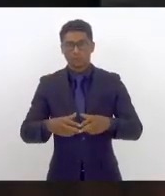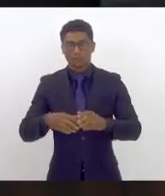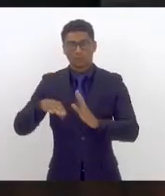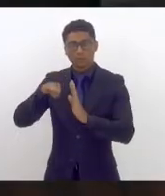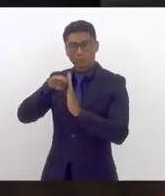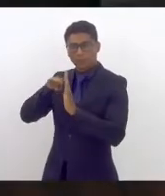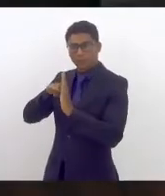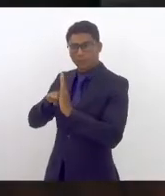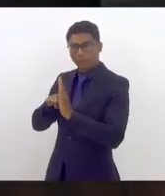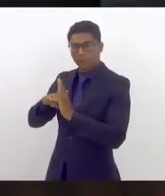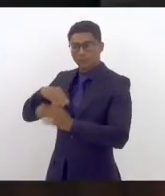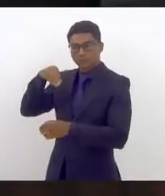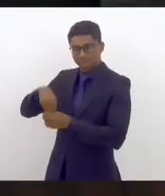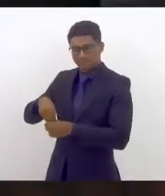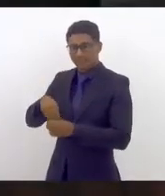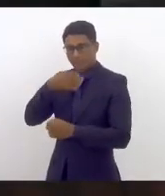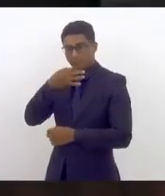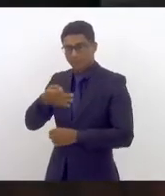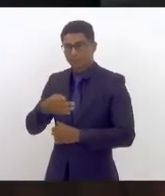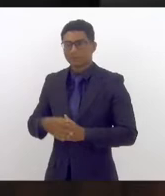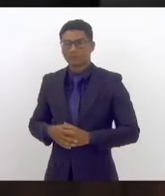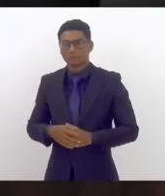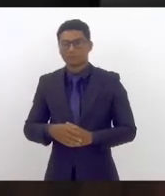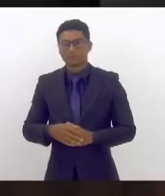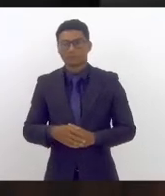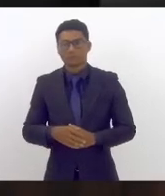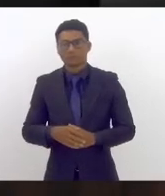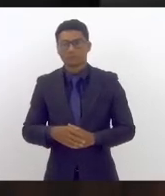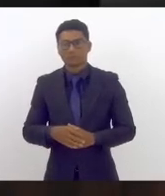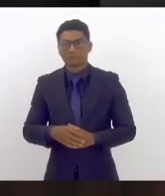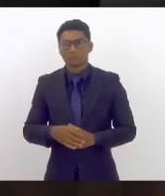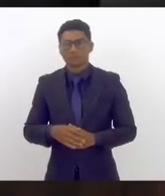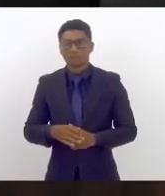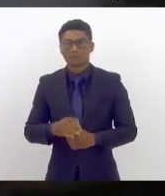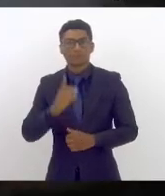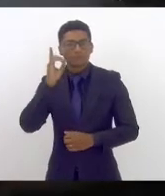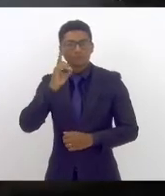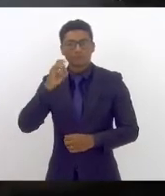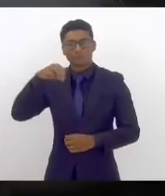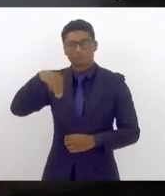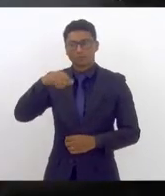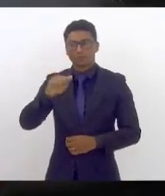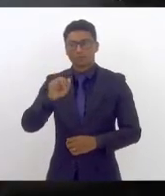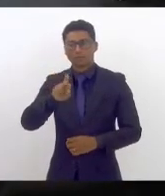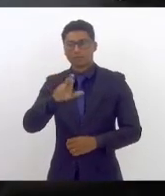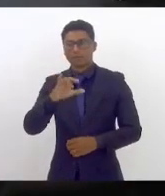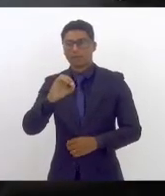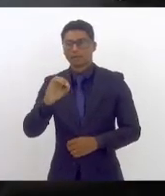internas de proporções externa para emitir parecer pela comissão de normas internas Deputado Márcio canela